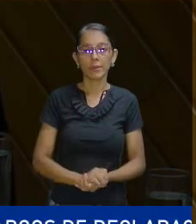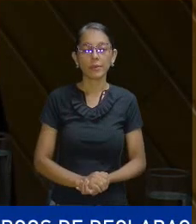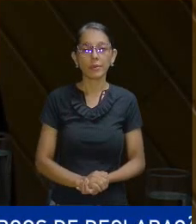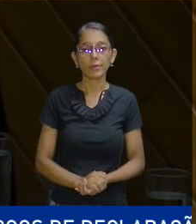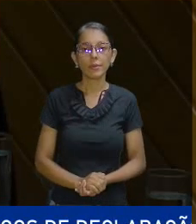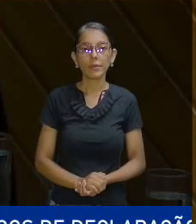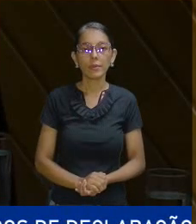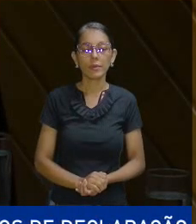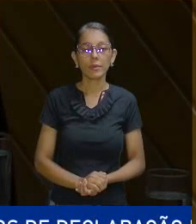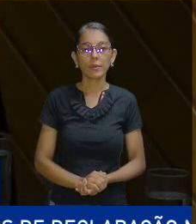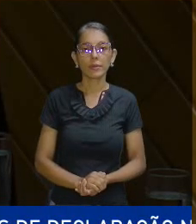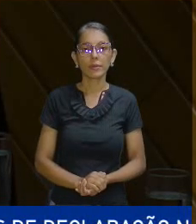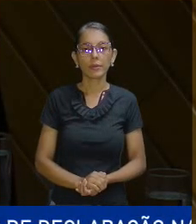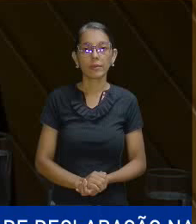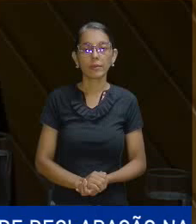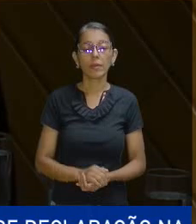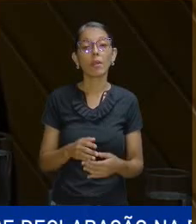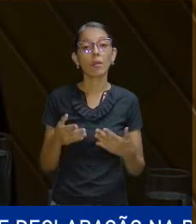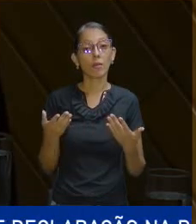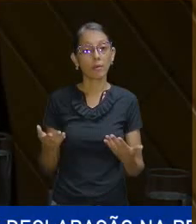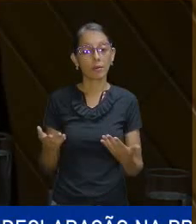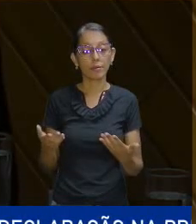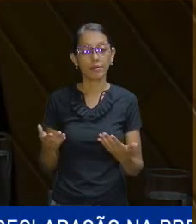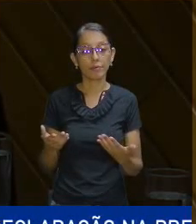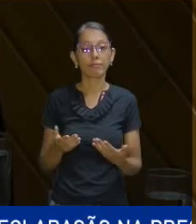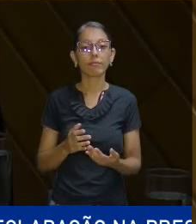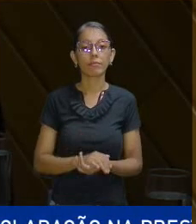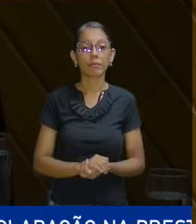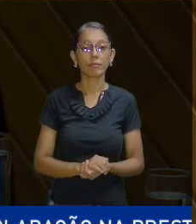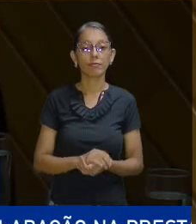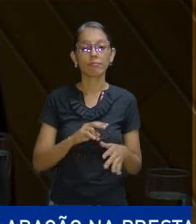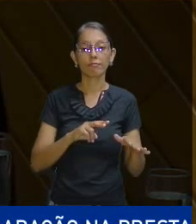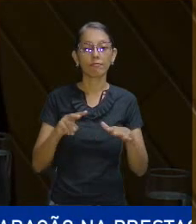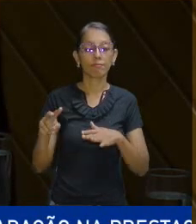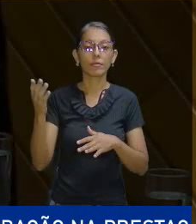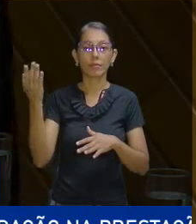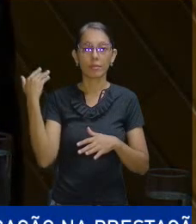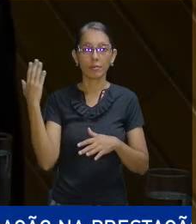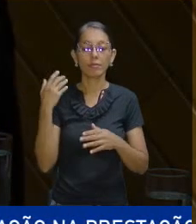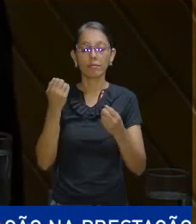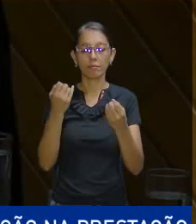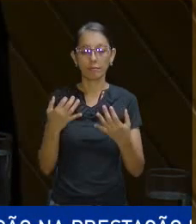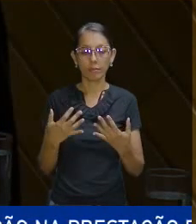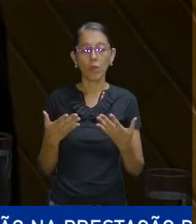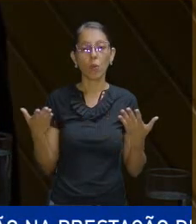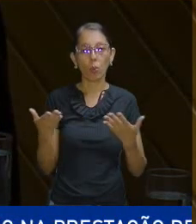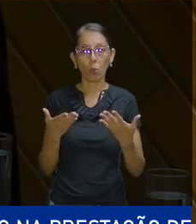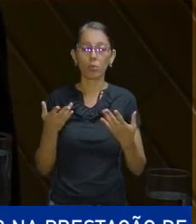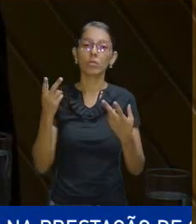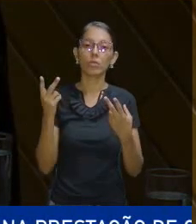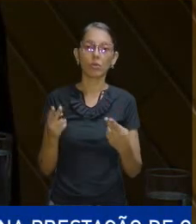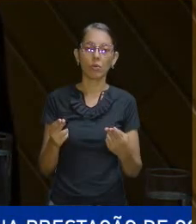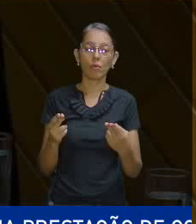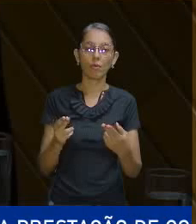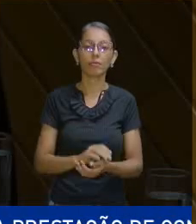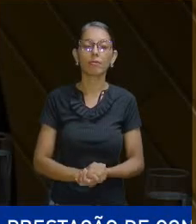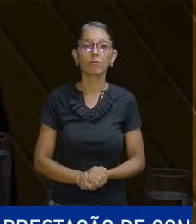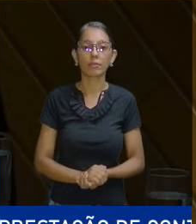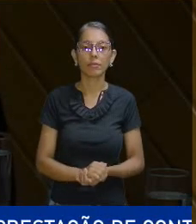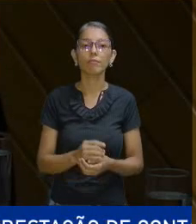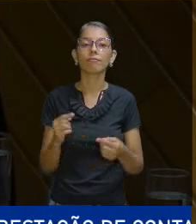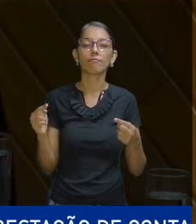eu estou adotando, tá, o mesmo entendimento que adotei na semana passada, tá, de limitar os honorários contratuais